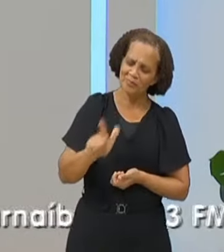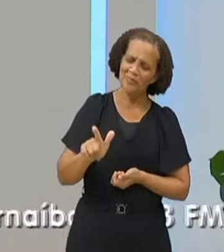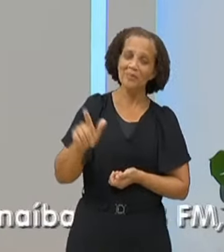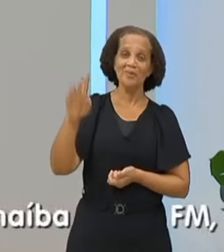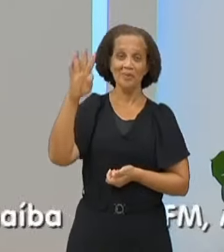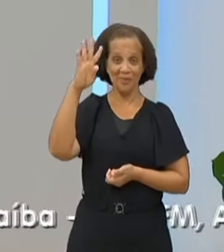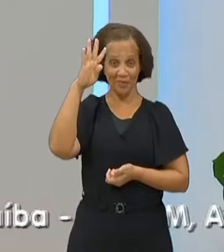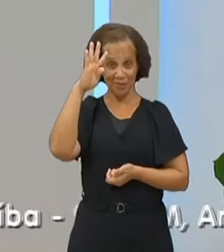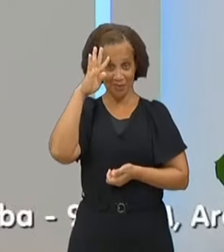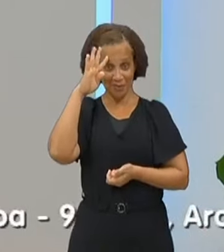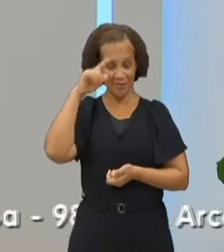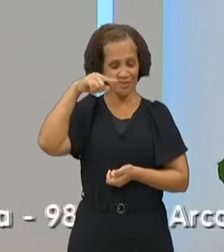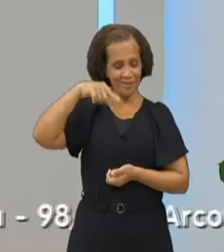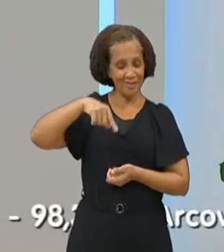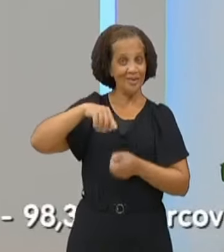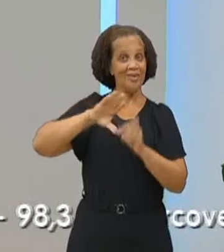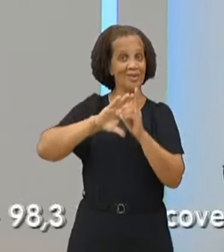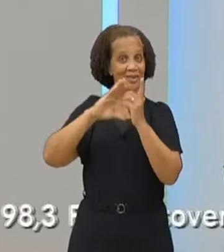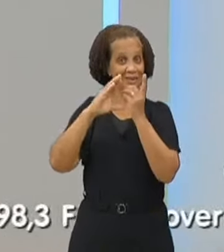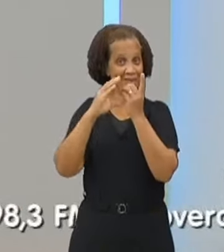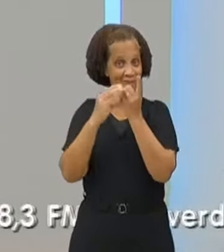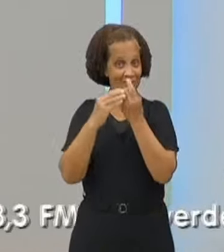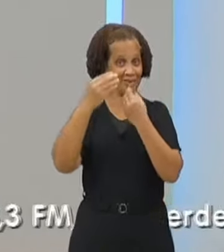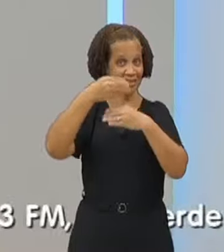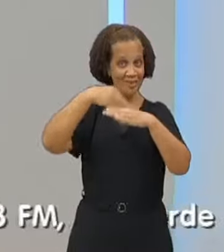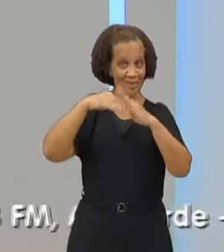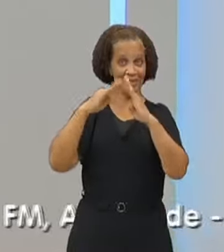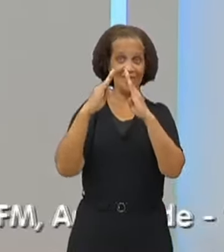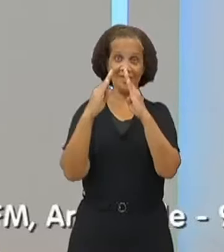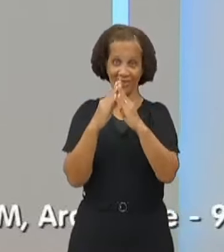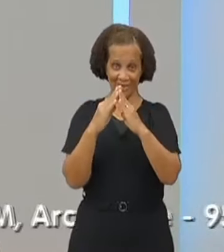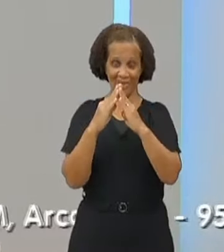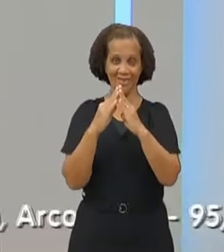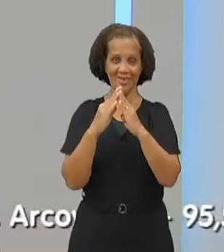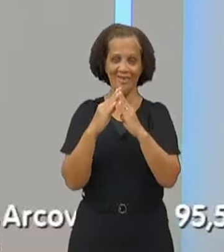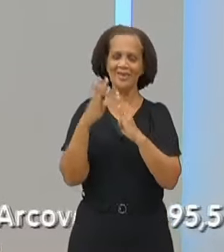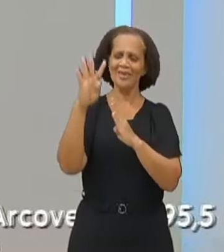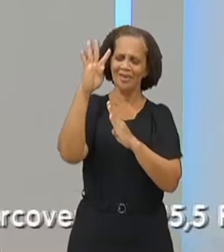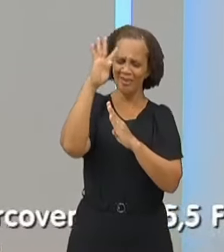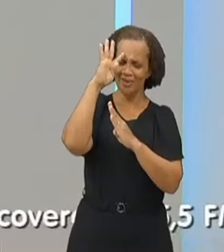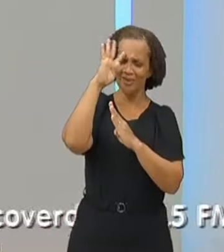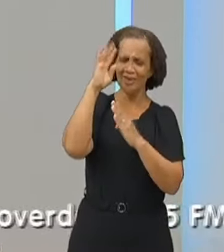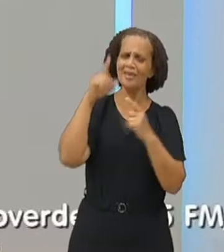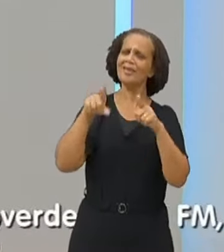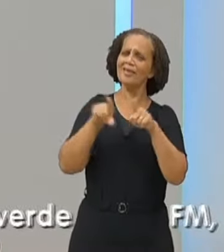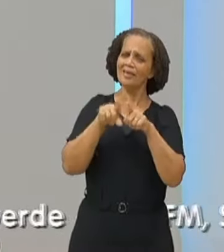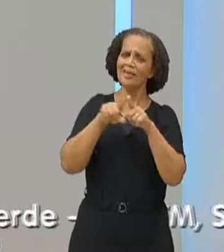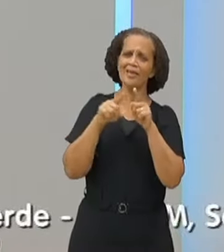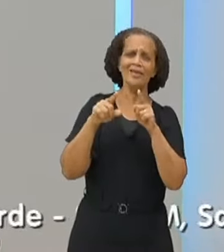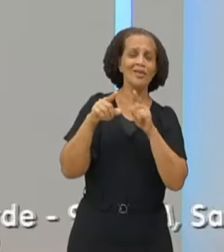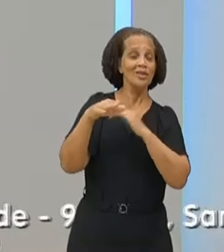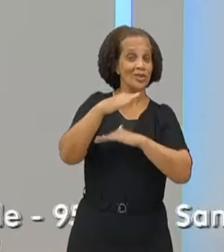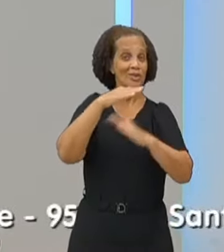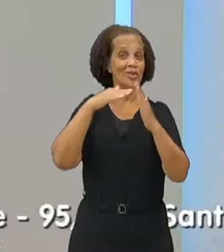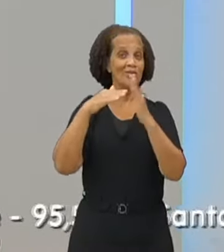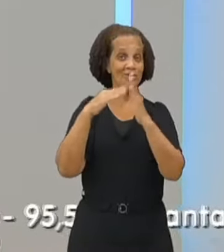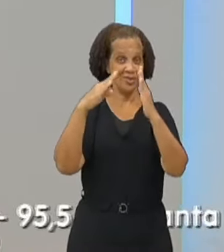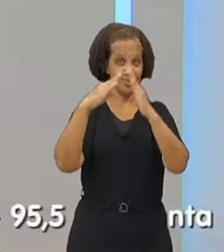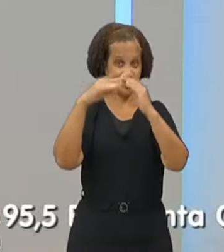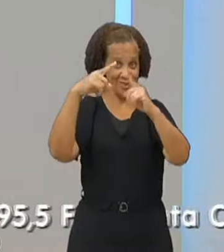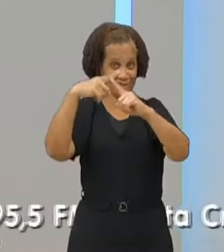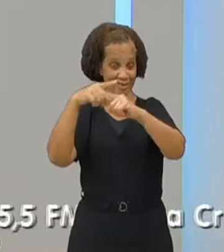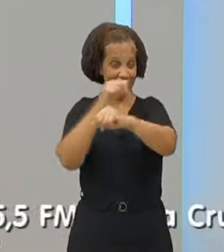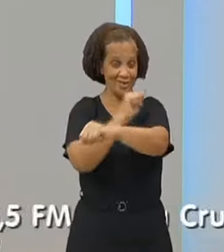Senhor, neste culto no lar e nas quartas-feiras, como em todos os templos da Igreja Evangélica Assembleia de Deus